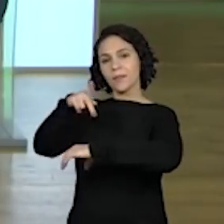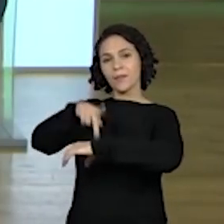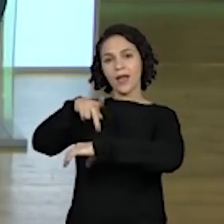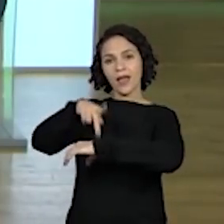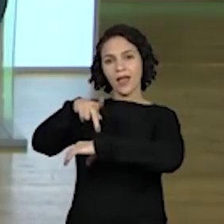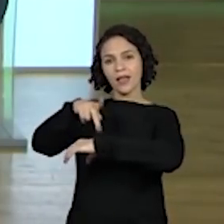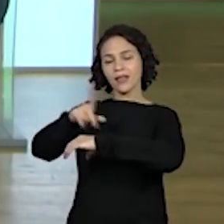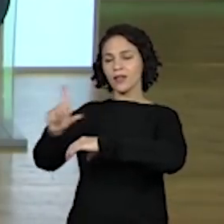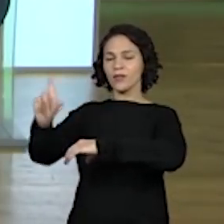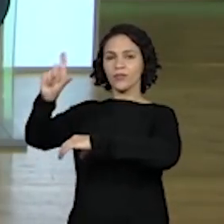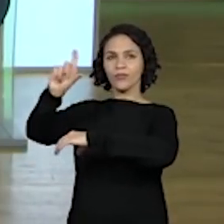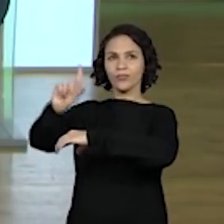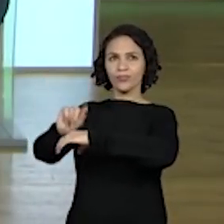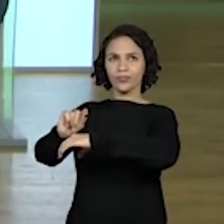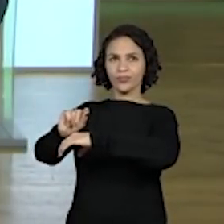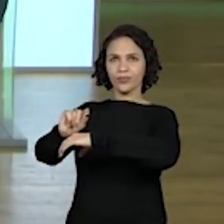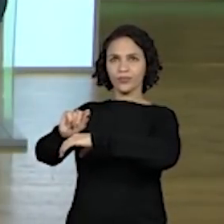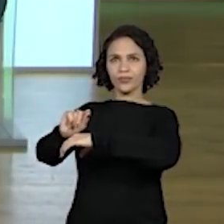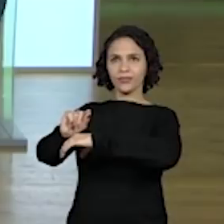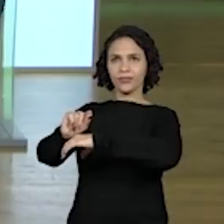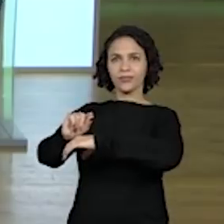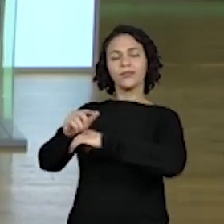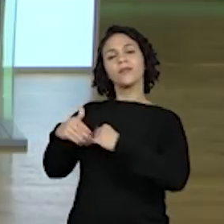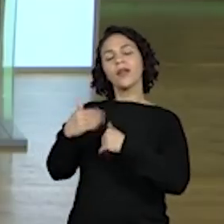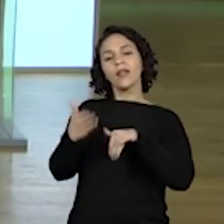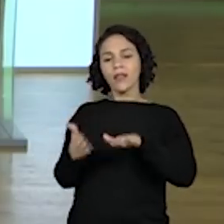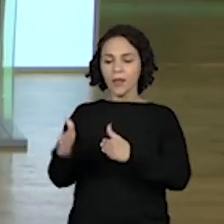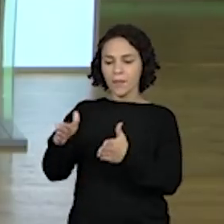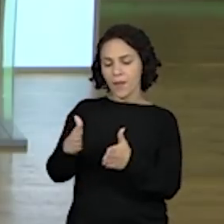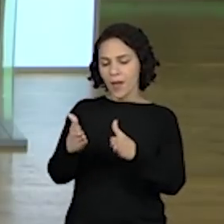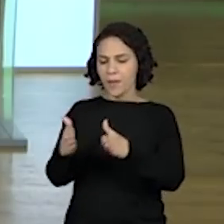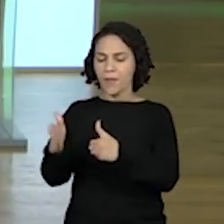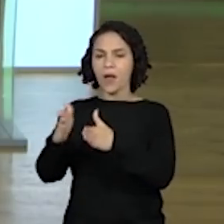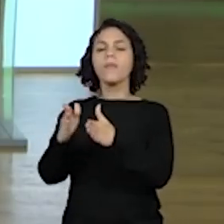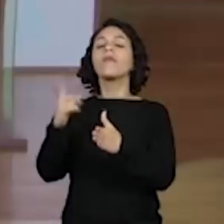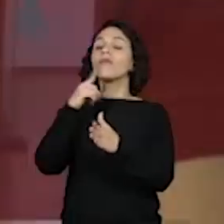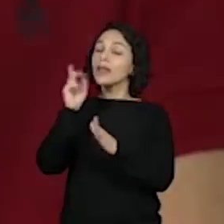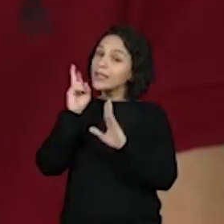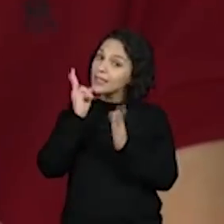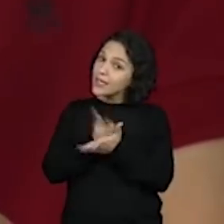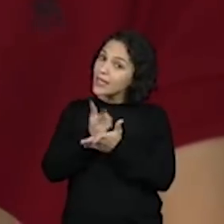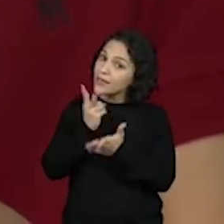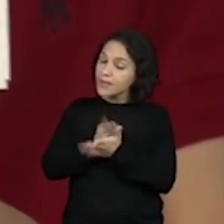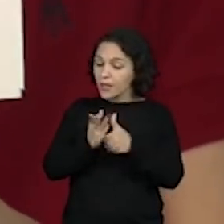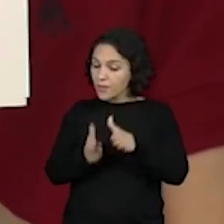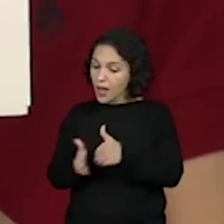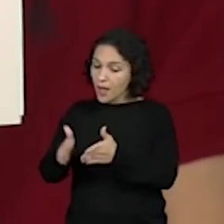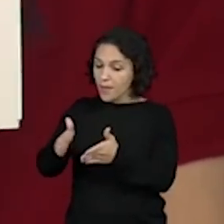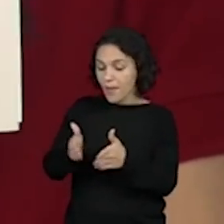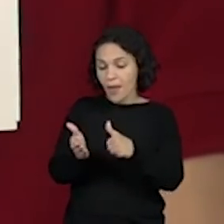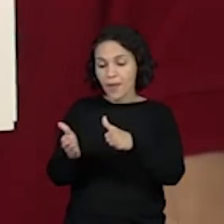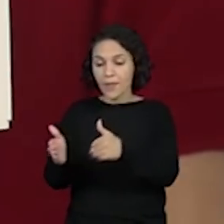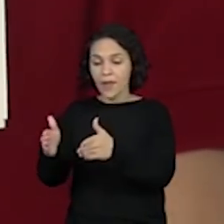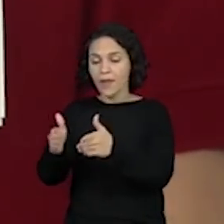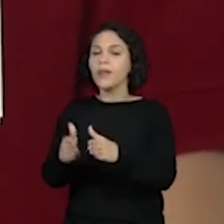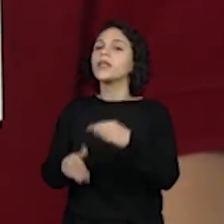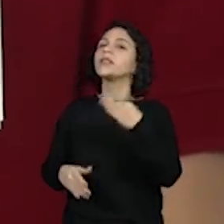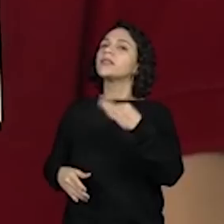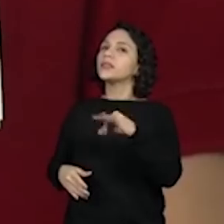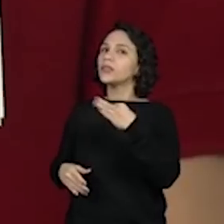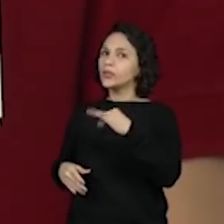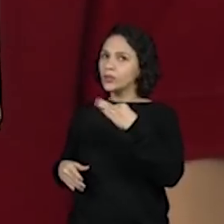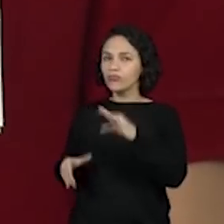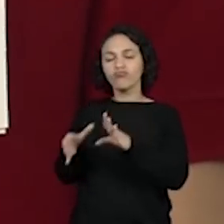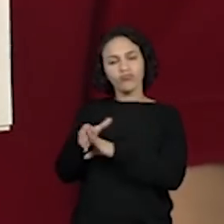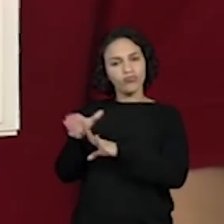pássaro pousado sobre a pedra, não é? Após seguir pela trilha, né? Ela foi muito clara, seguir sempre pela trilha. Isso, orientações